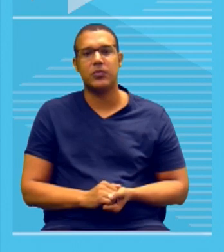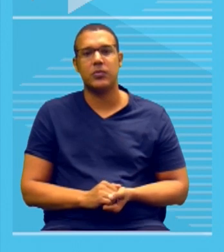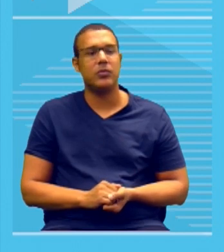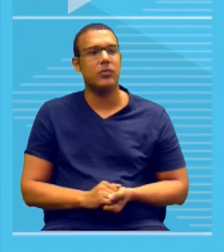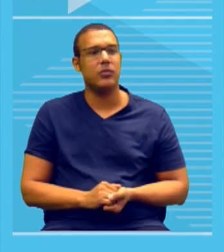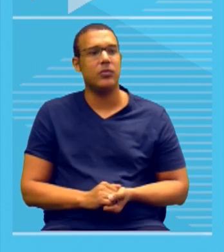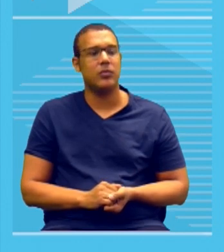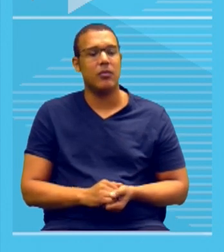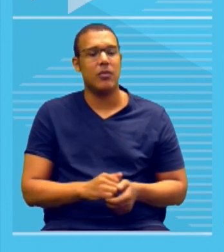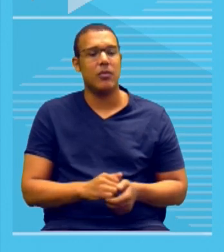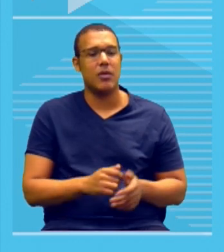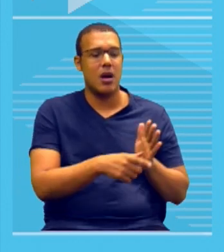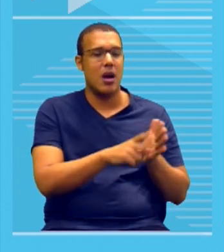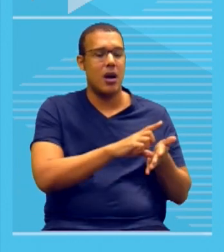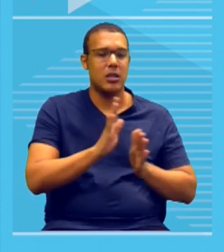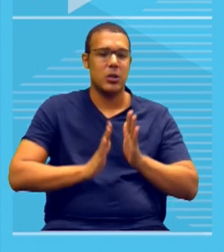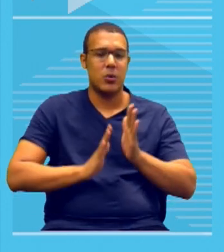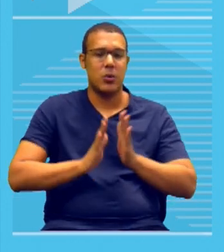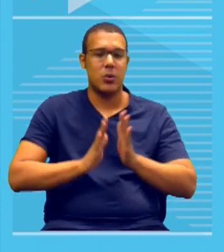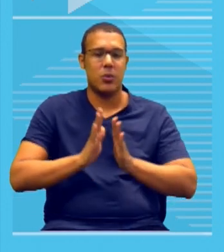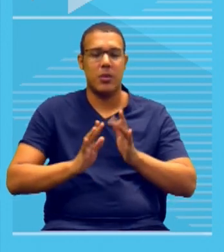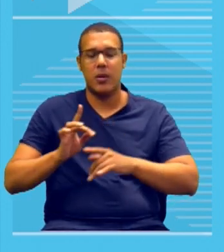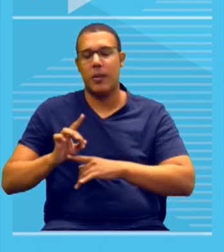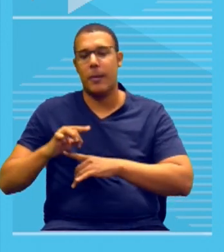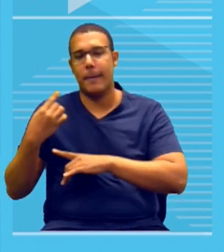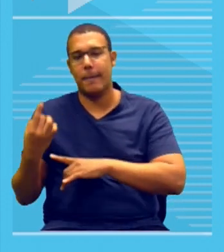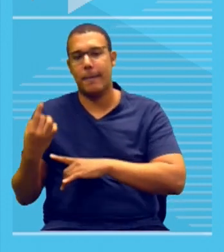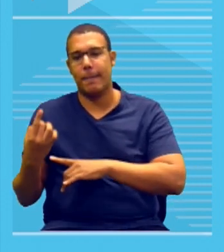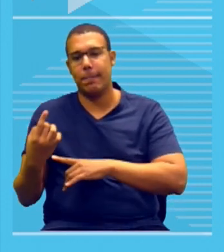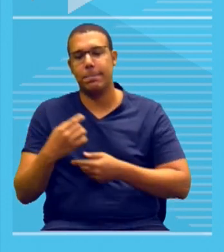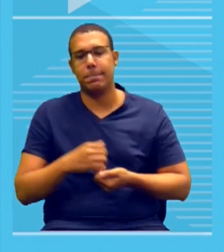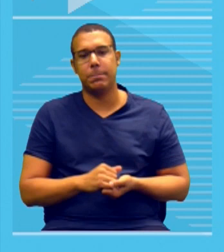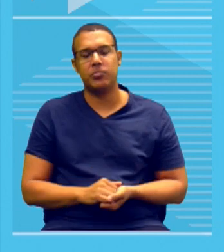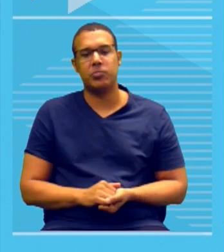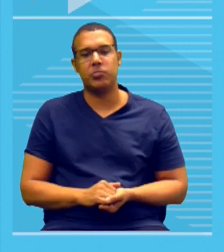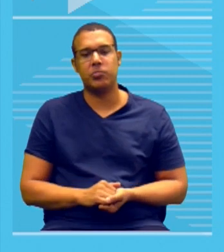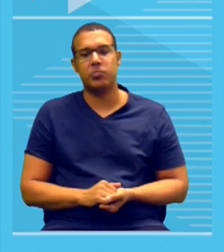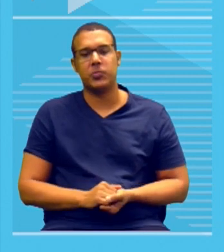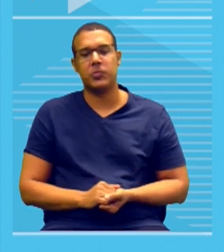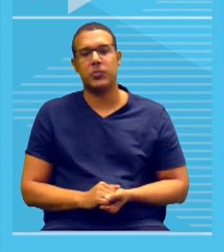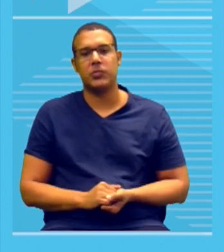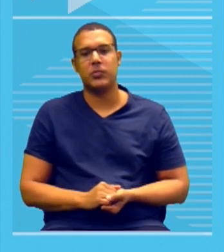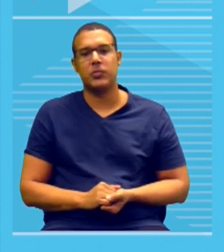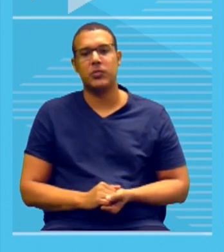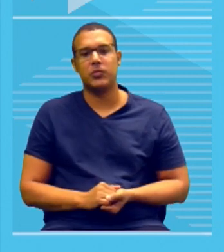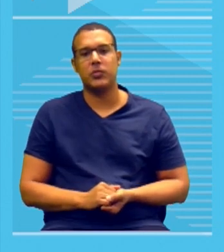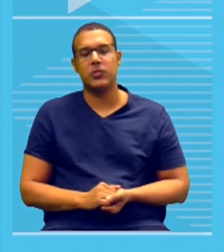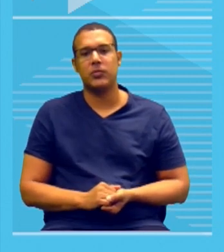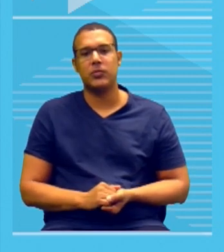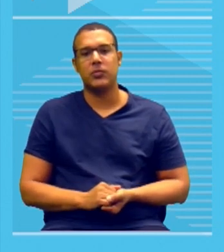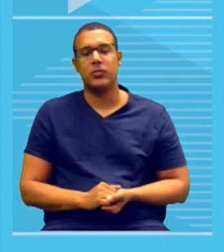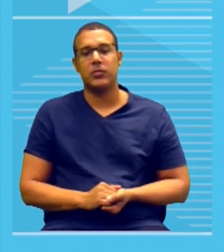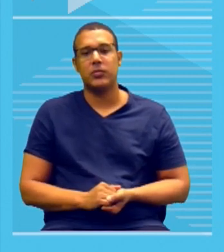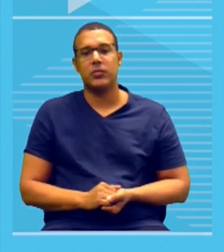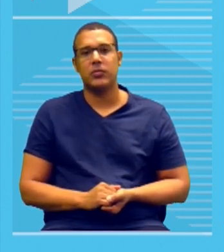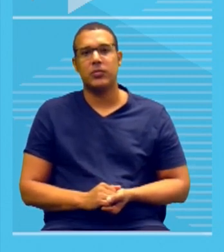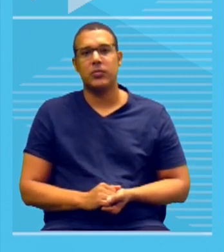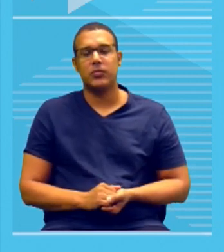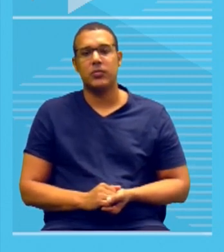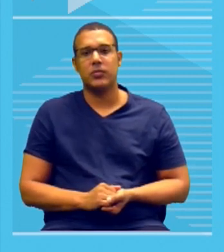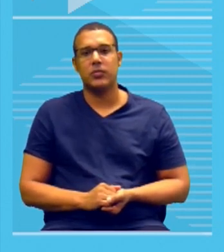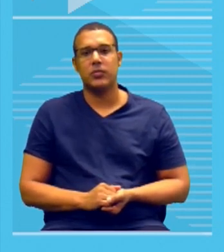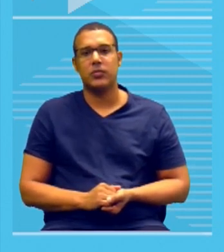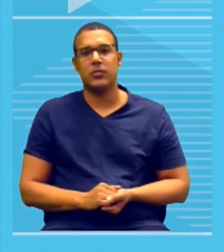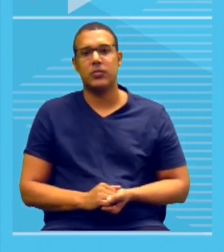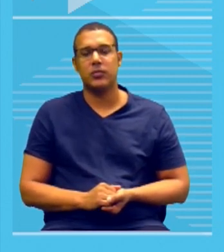antes no meio e depois do verbo tá bom bem aí nós vamos fazer o seguinte